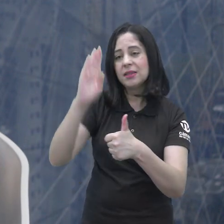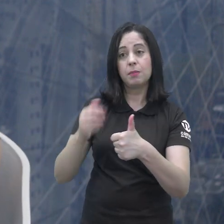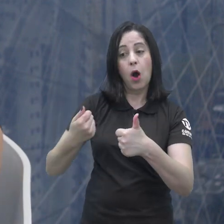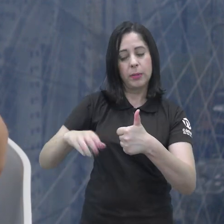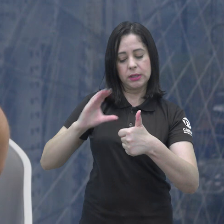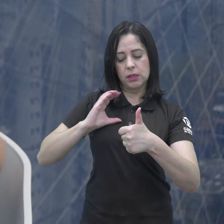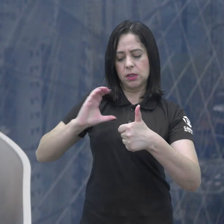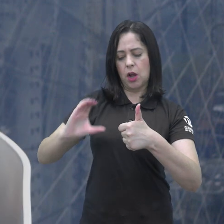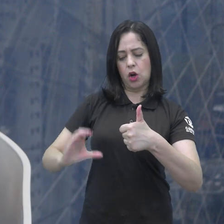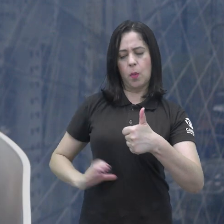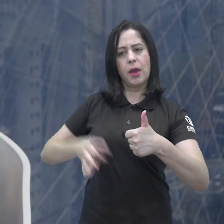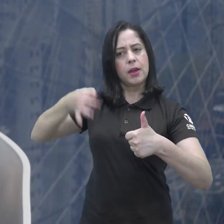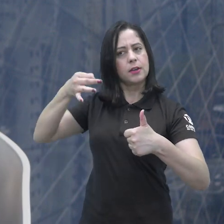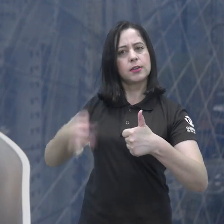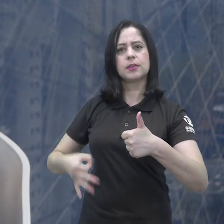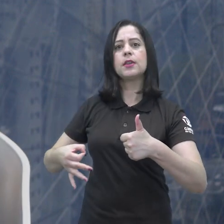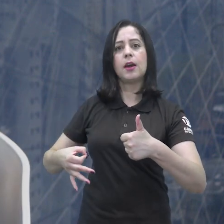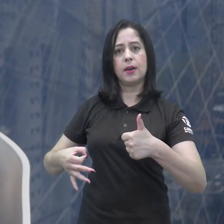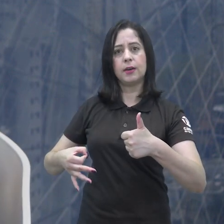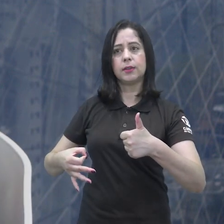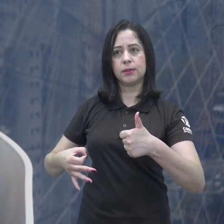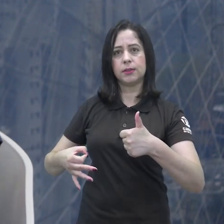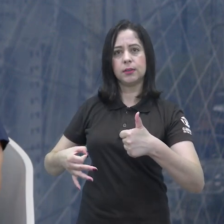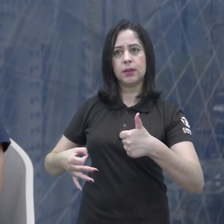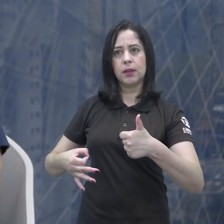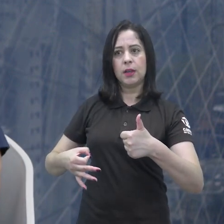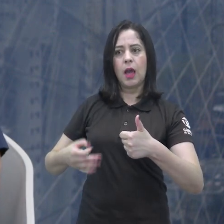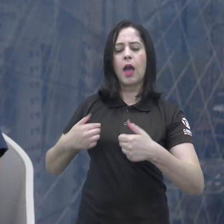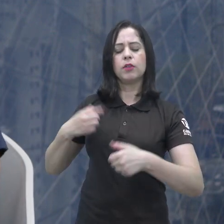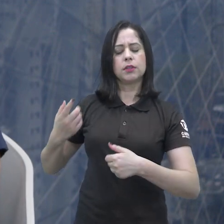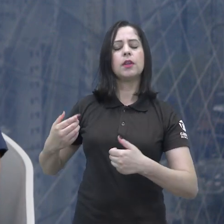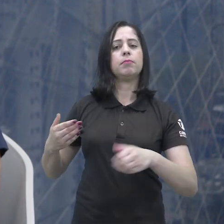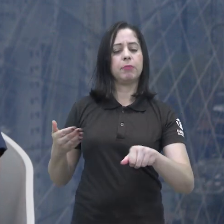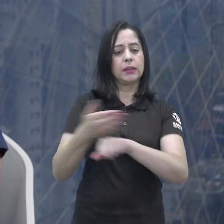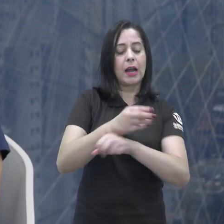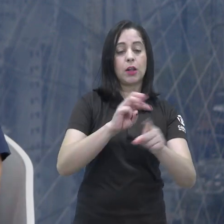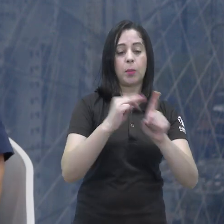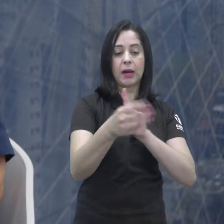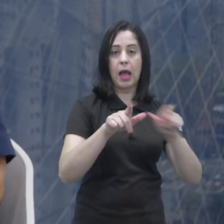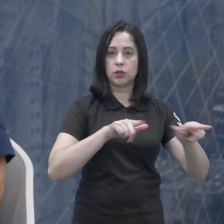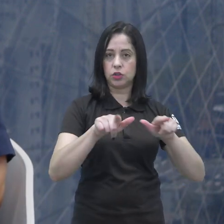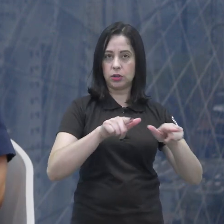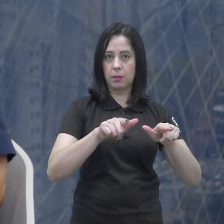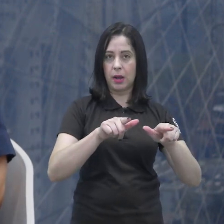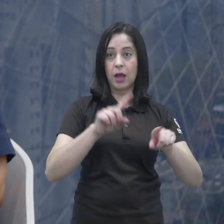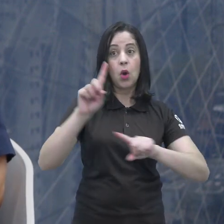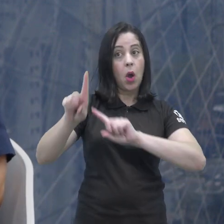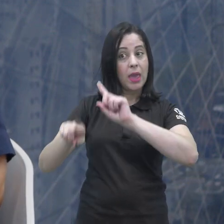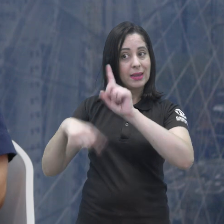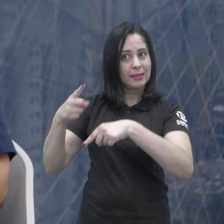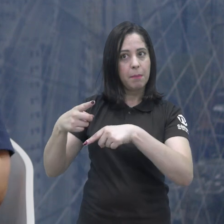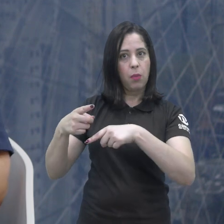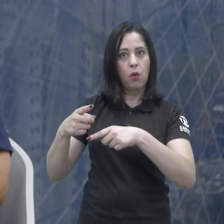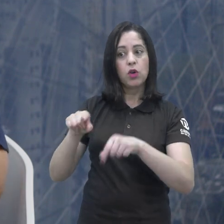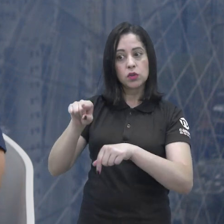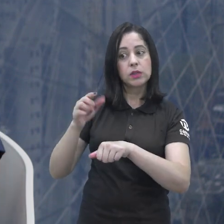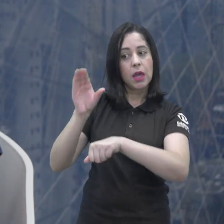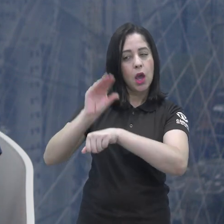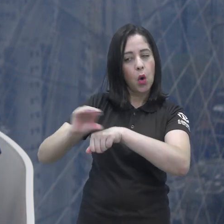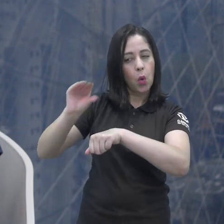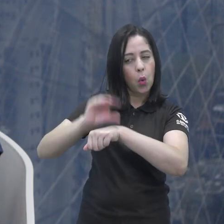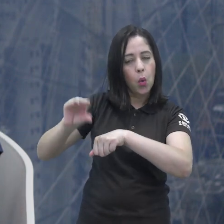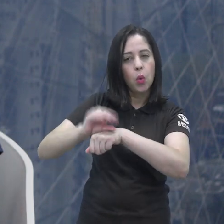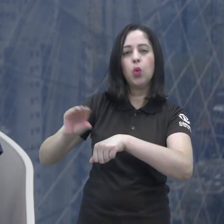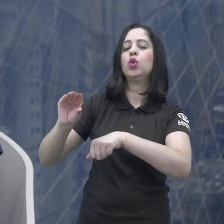vai adquirir ali as soft skills que são necessárias, que te permitam ir para o mercado. Depois, você vai para as hard skills. Então, primeiro, eu modelo